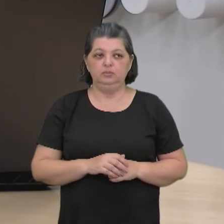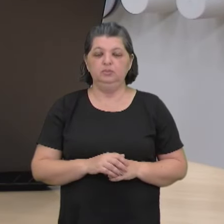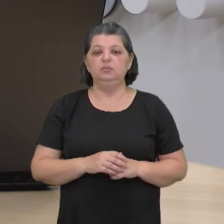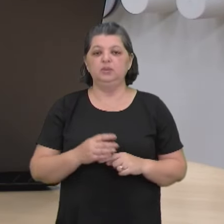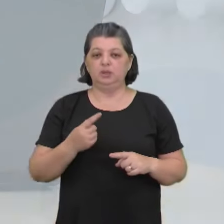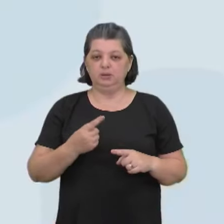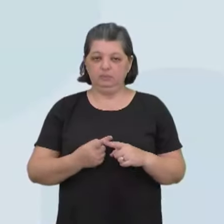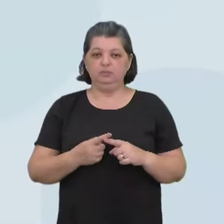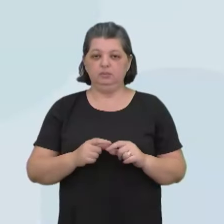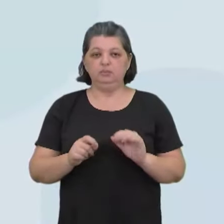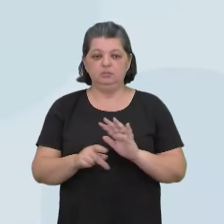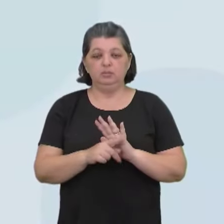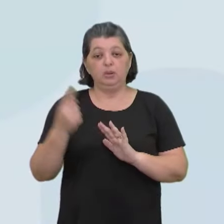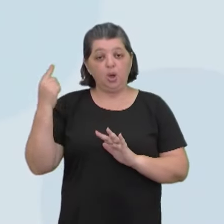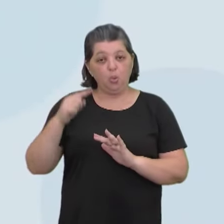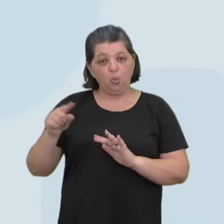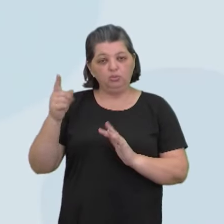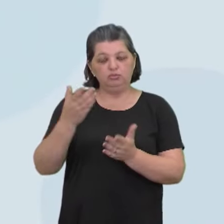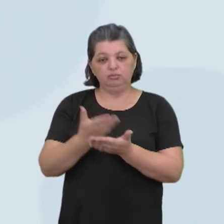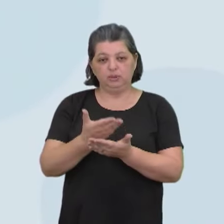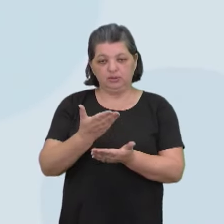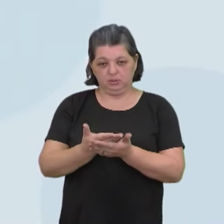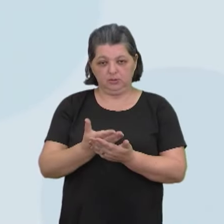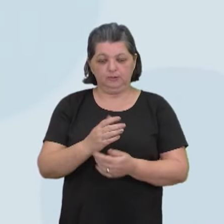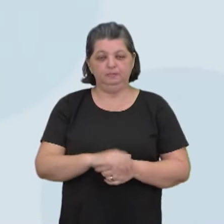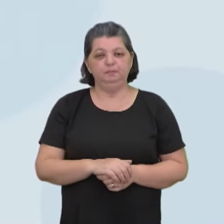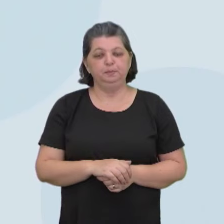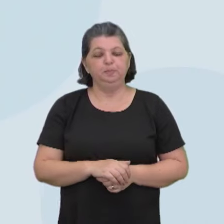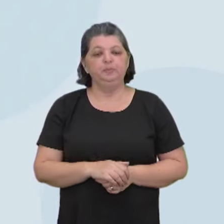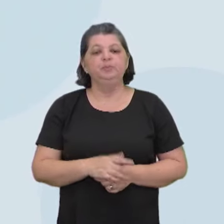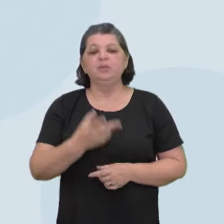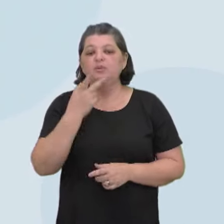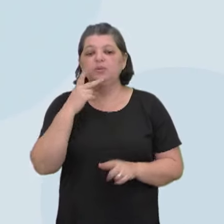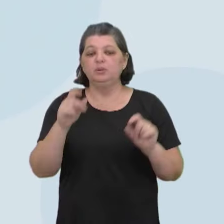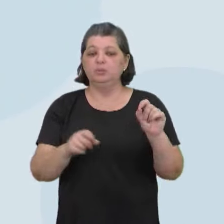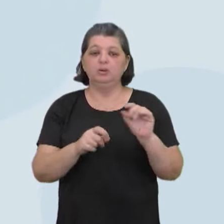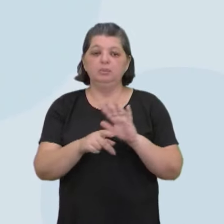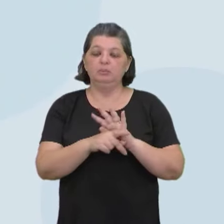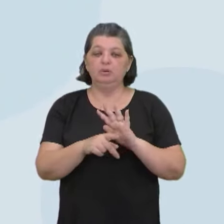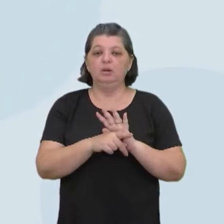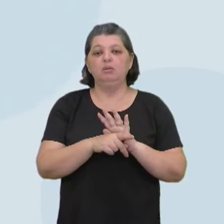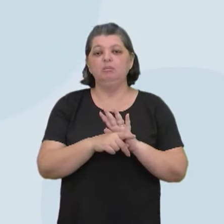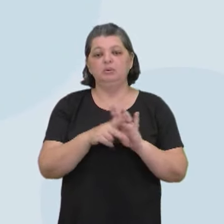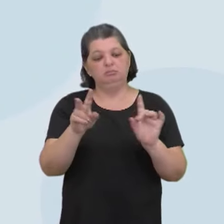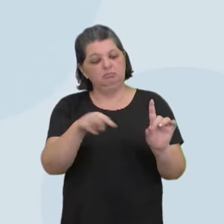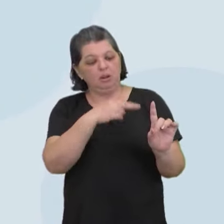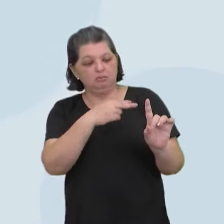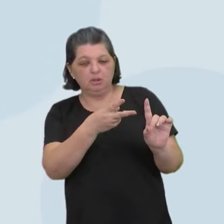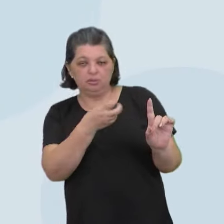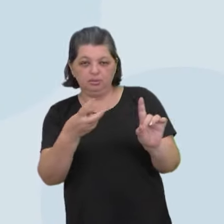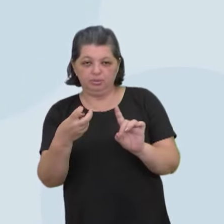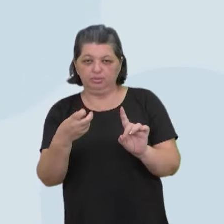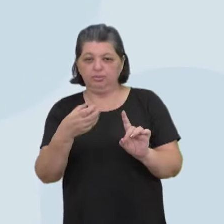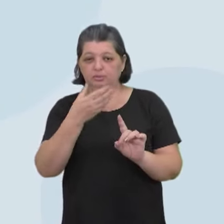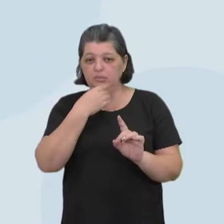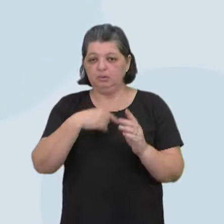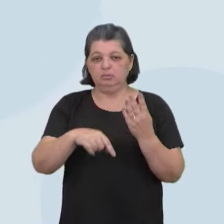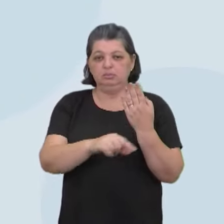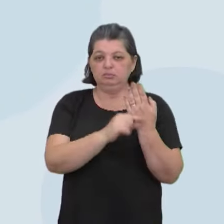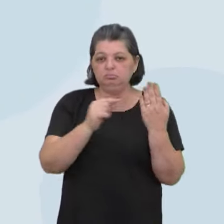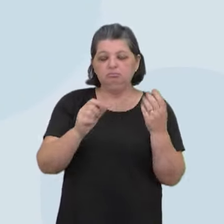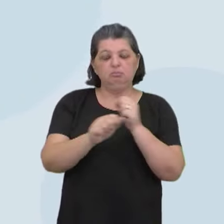última aula, quando a gente falava sobre alguns aspectos da obra Dialética do